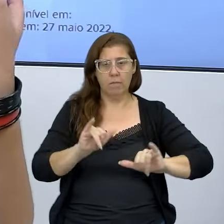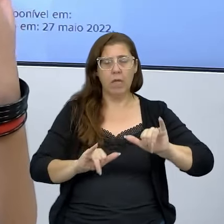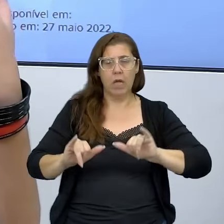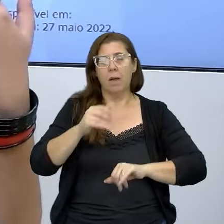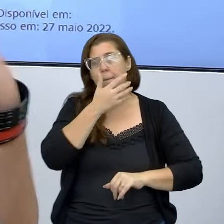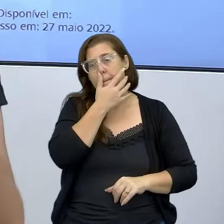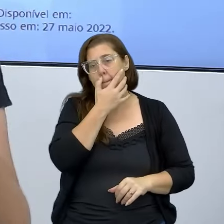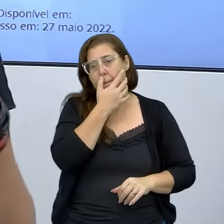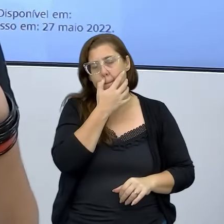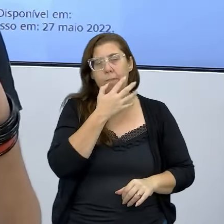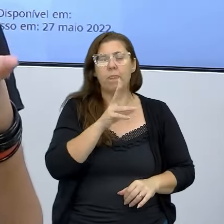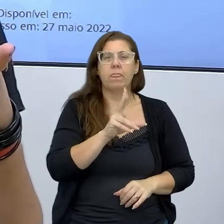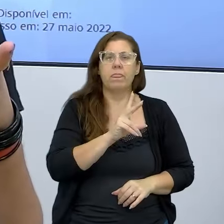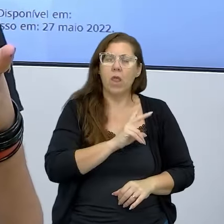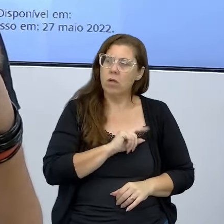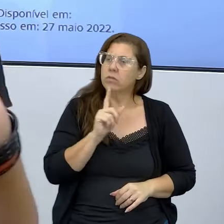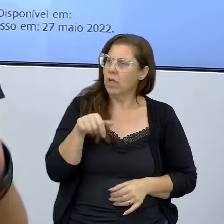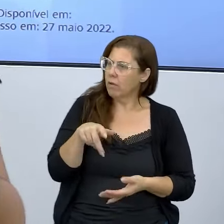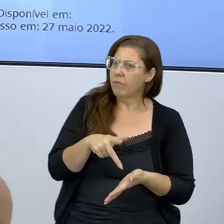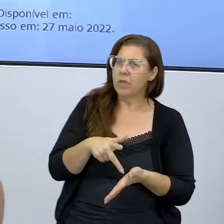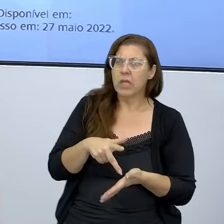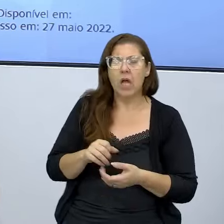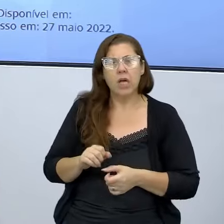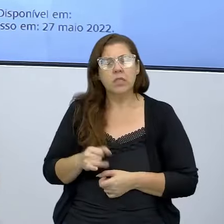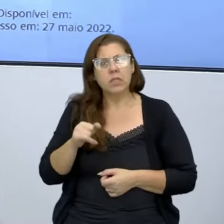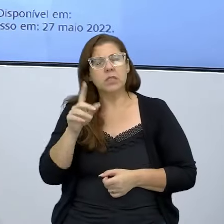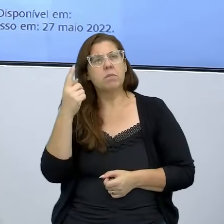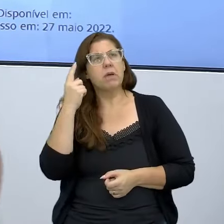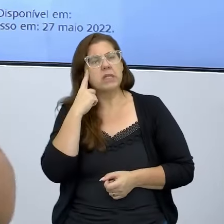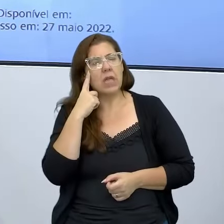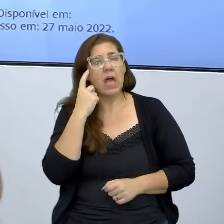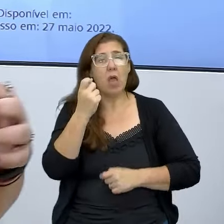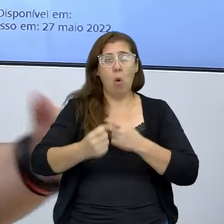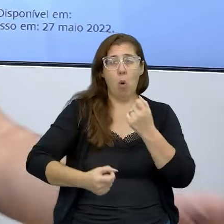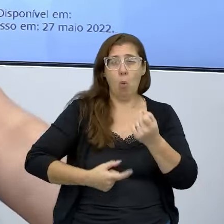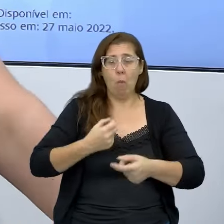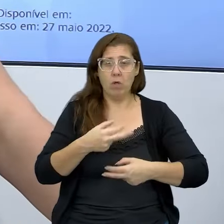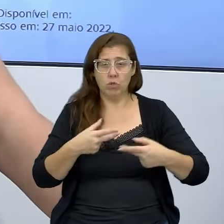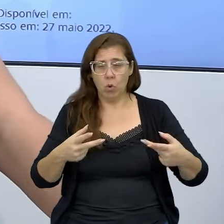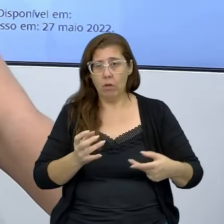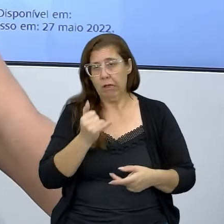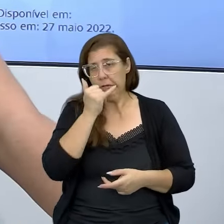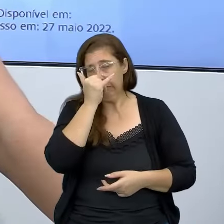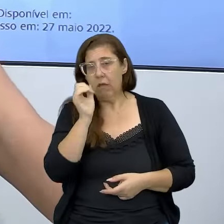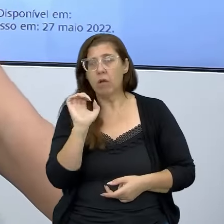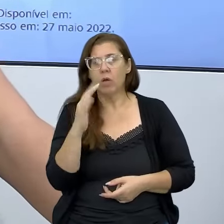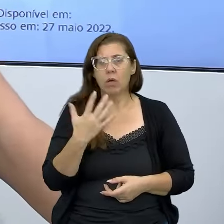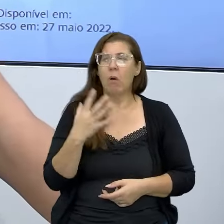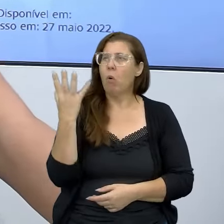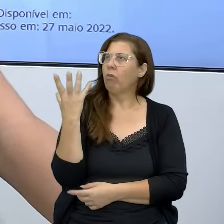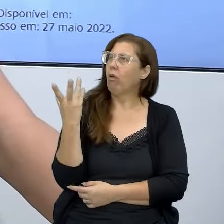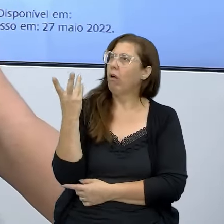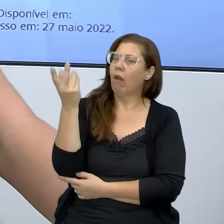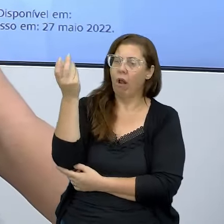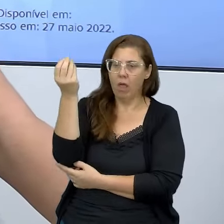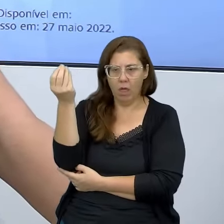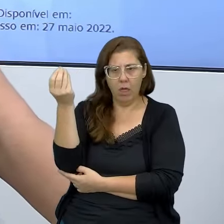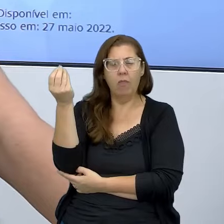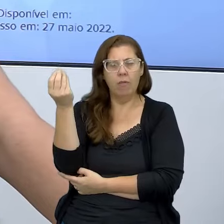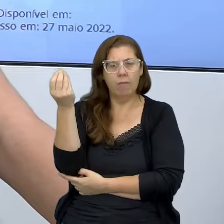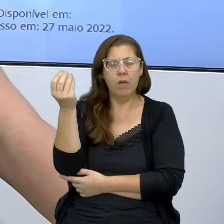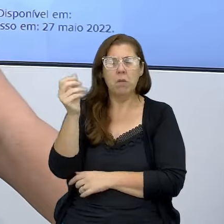tava falando, nossa, isso que você tá falando é muito real. Porque mesmo se a gente for pensar em alguns desastres ambientais, tipo, a questão do clima,